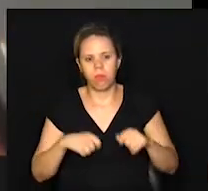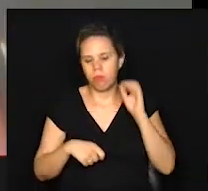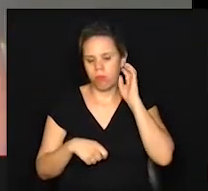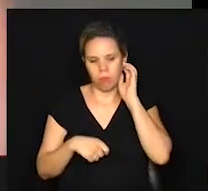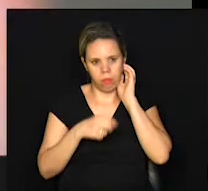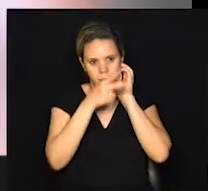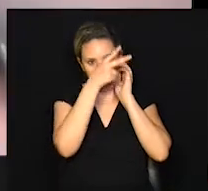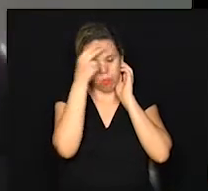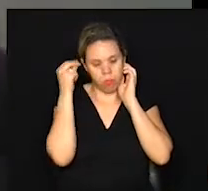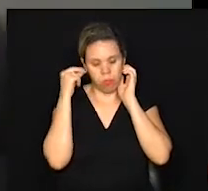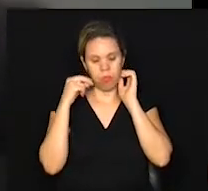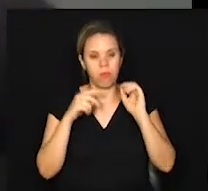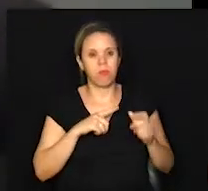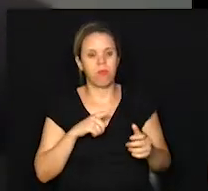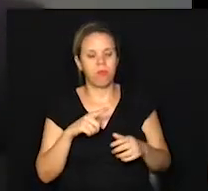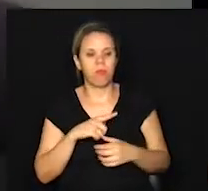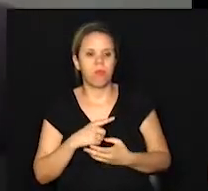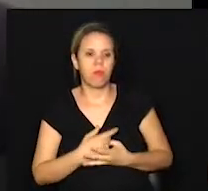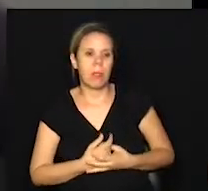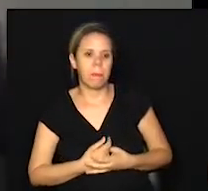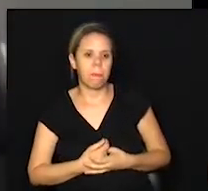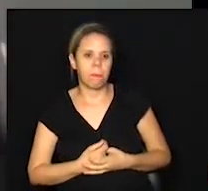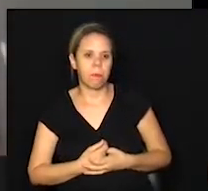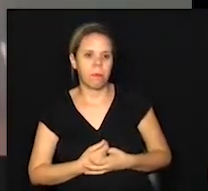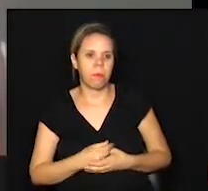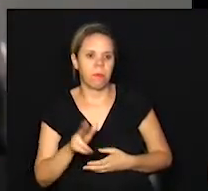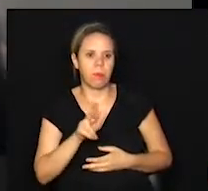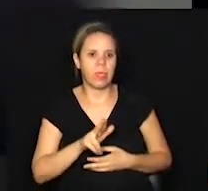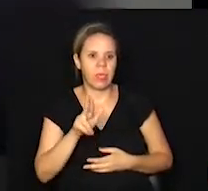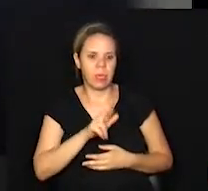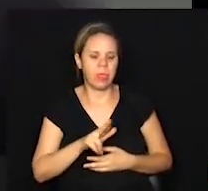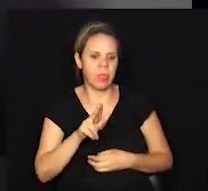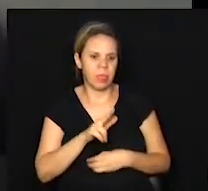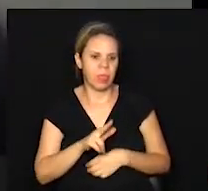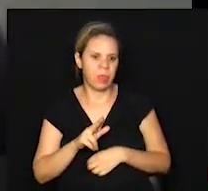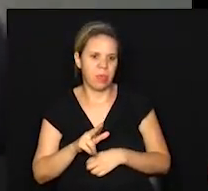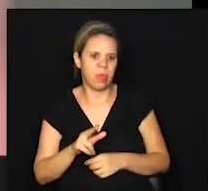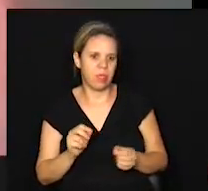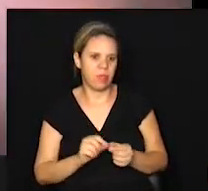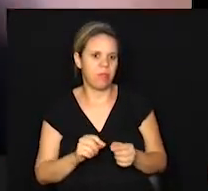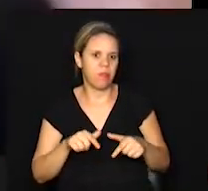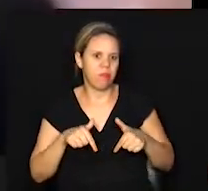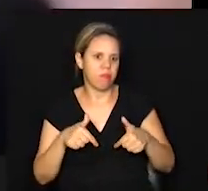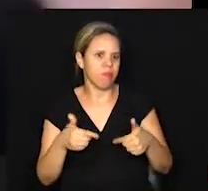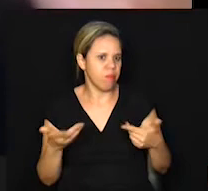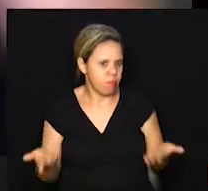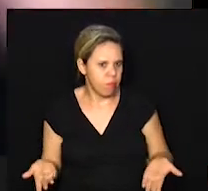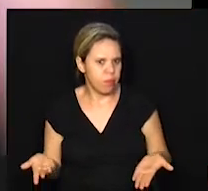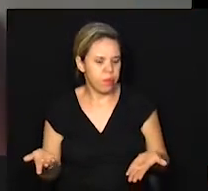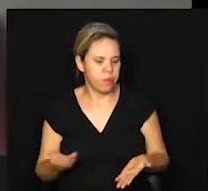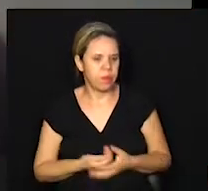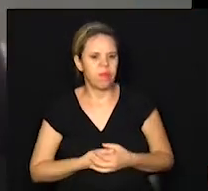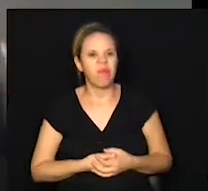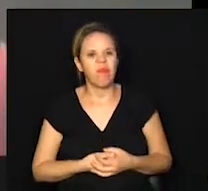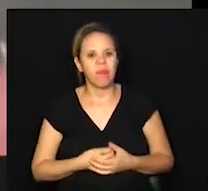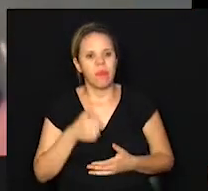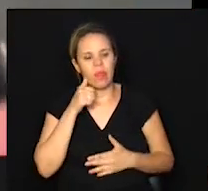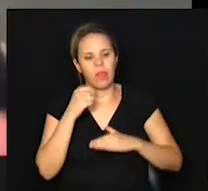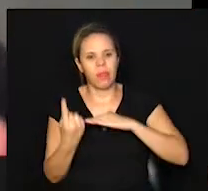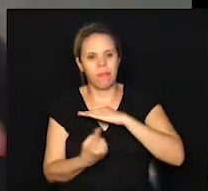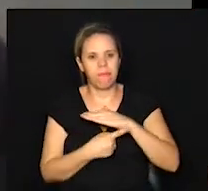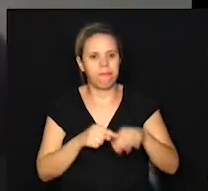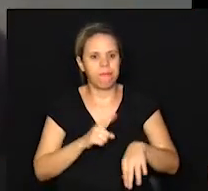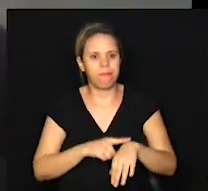público para que essa universidade tome as devidas providências. Então, a minha cliente no atual momento